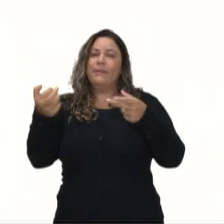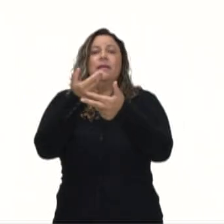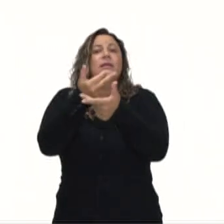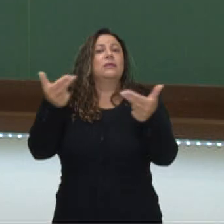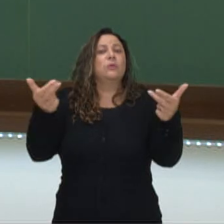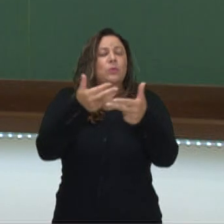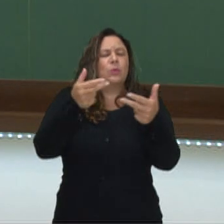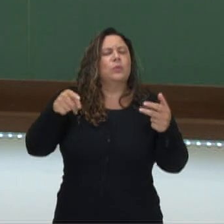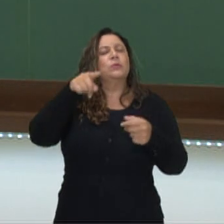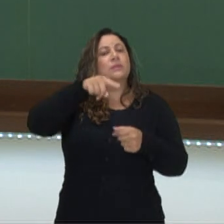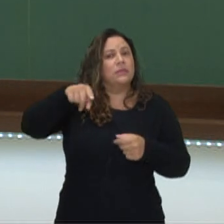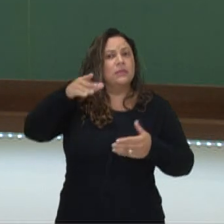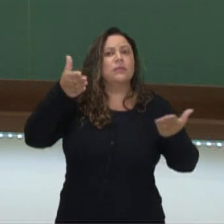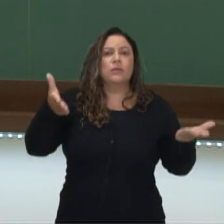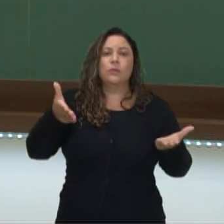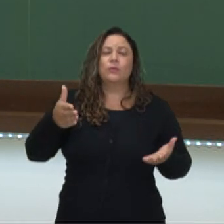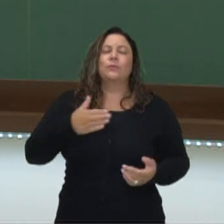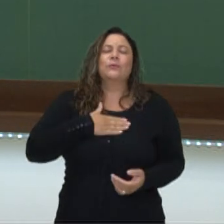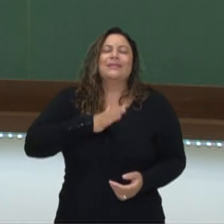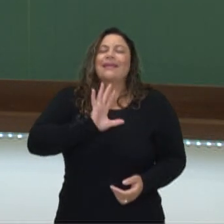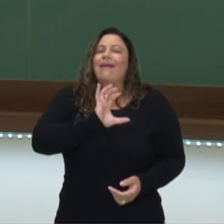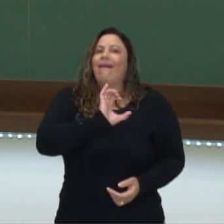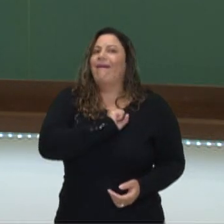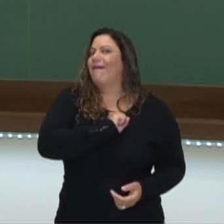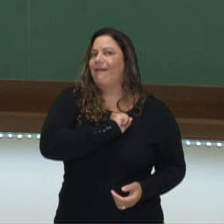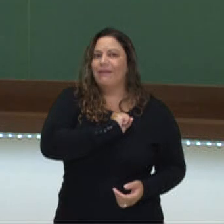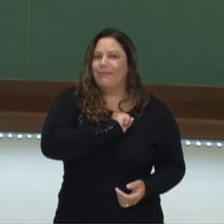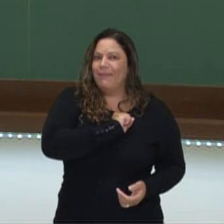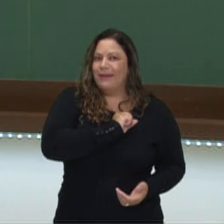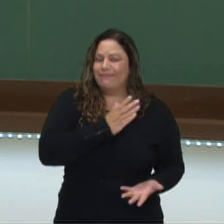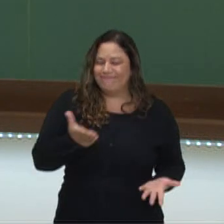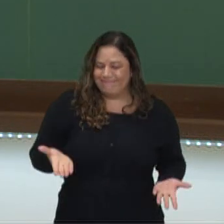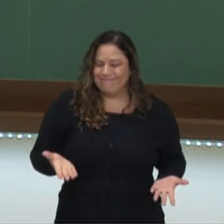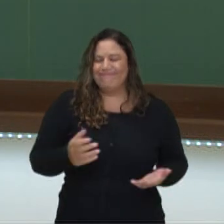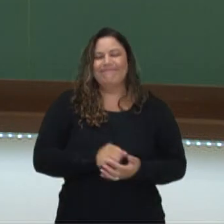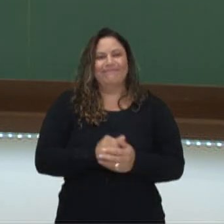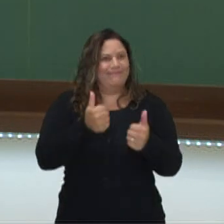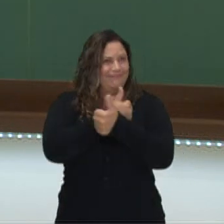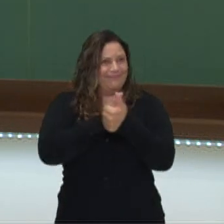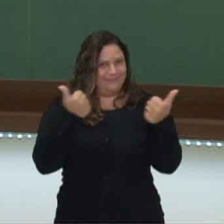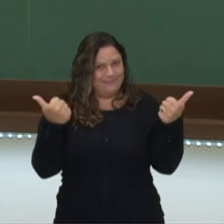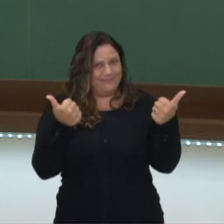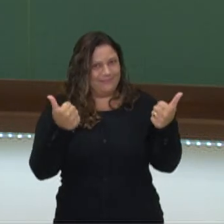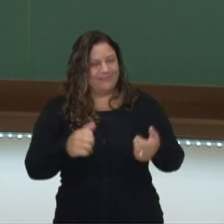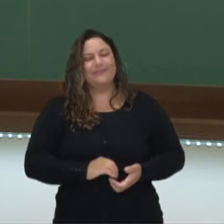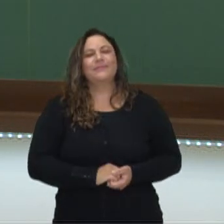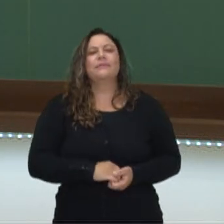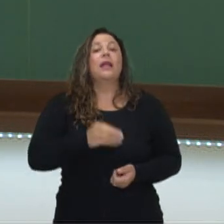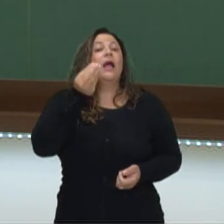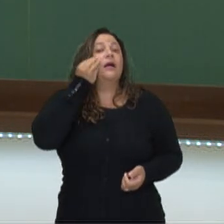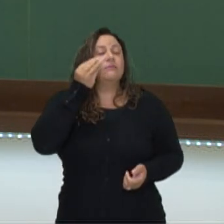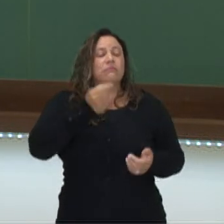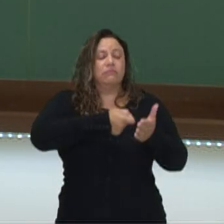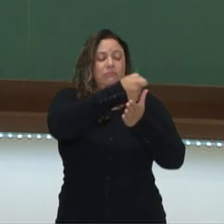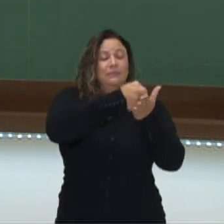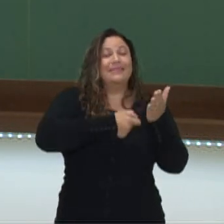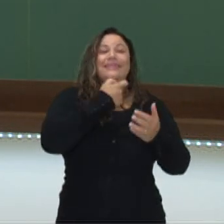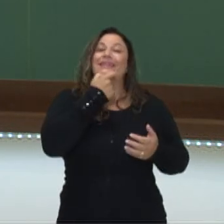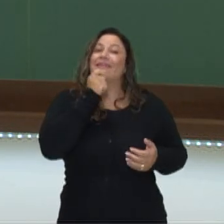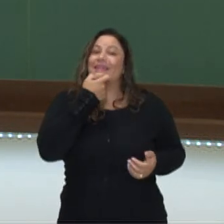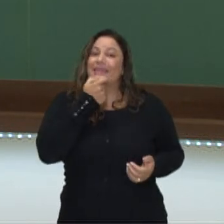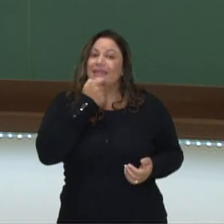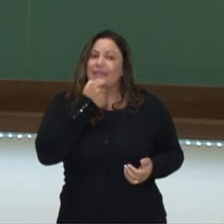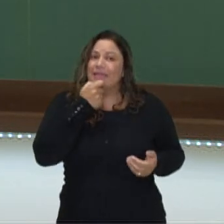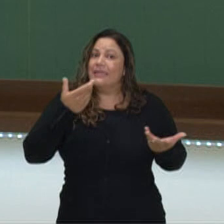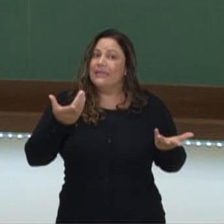coisas que você realmente ama fazer, tá? tranquilo, né? Tentem escrever em inglês, tá?